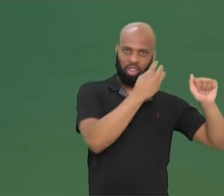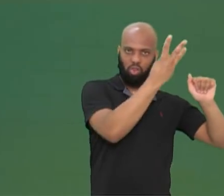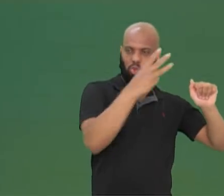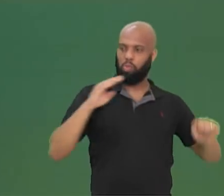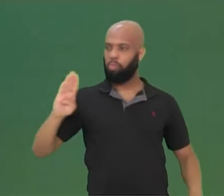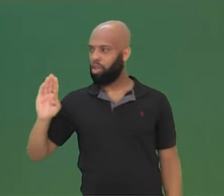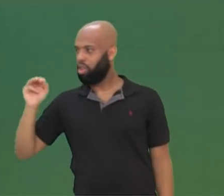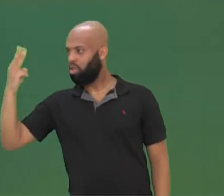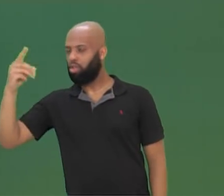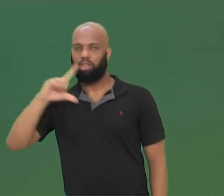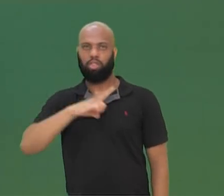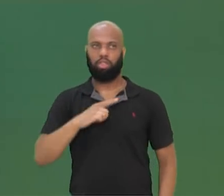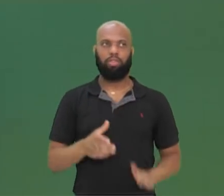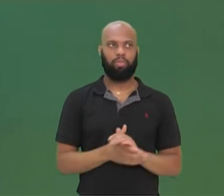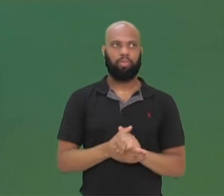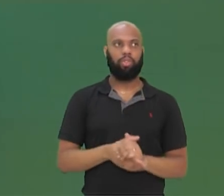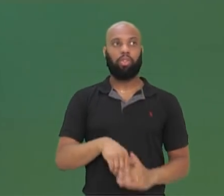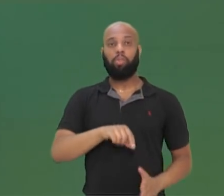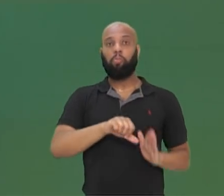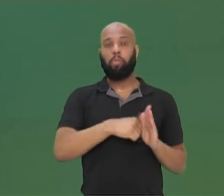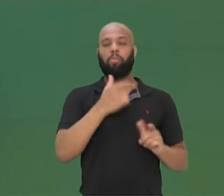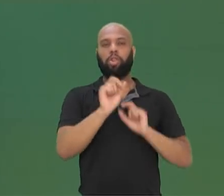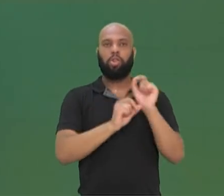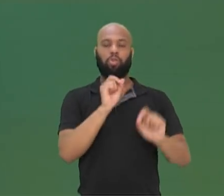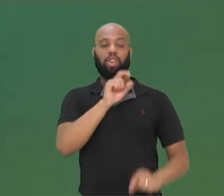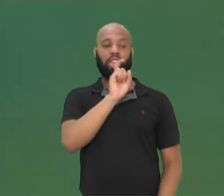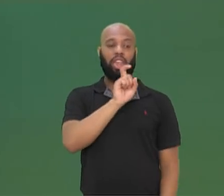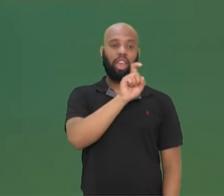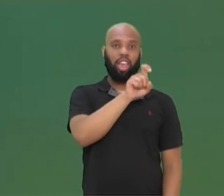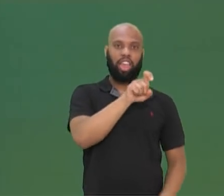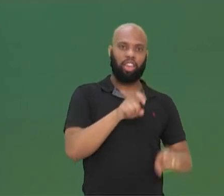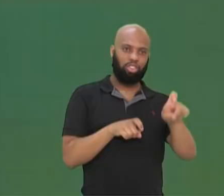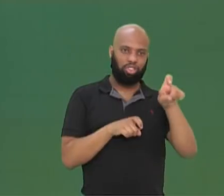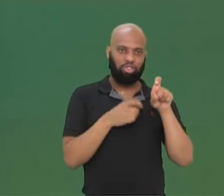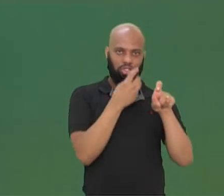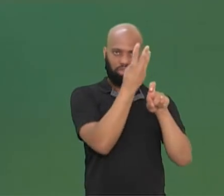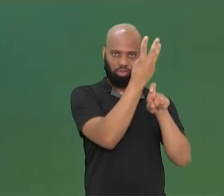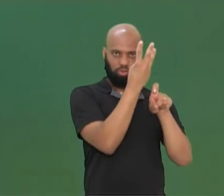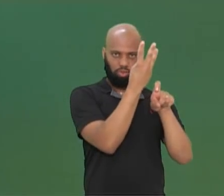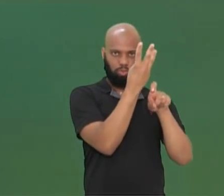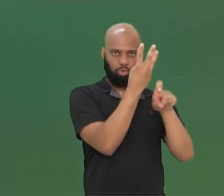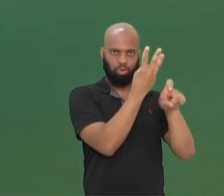termo. X ao cubo